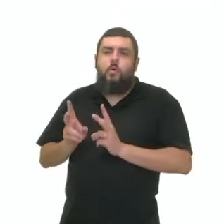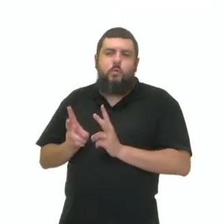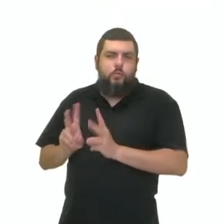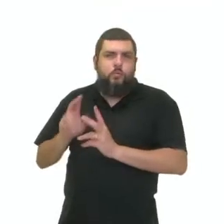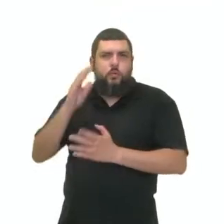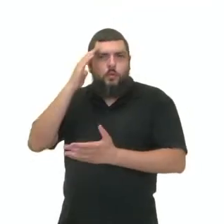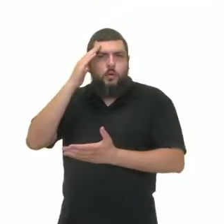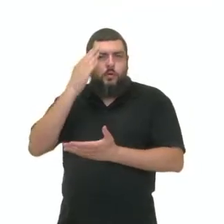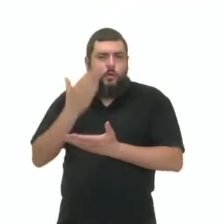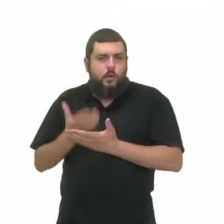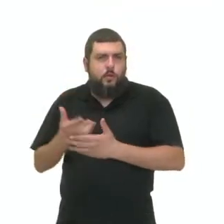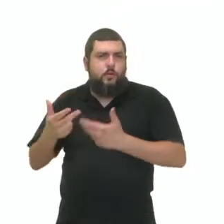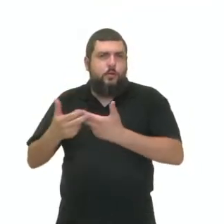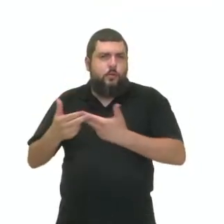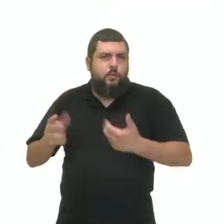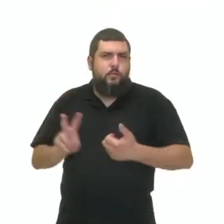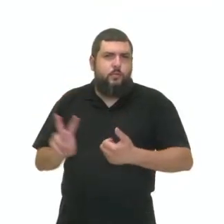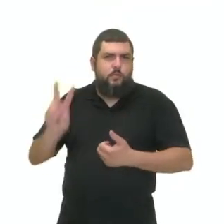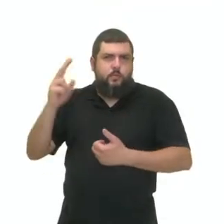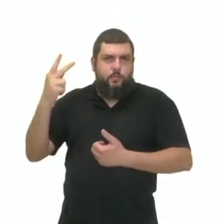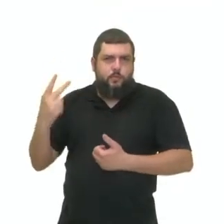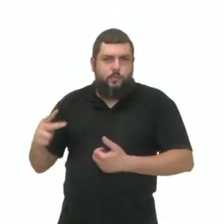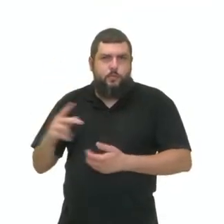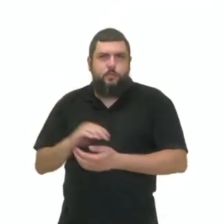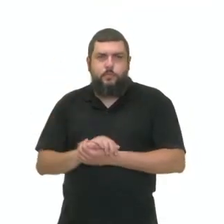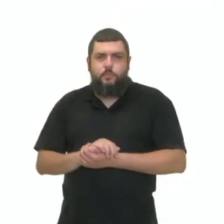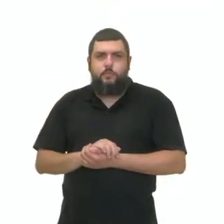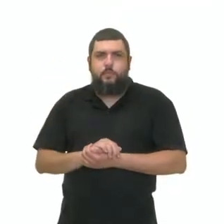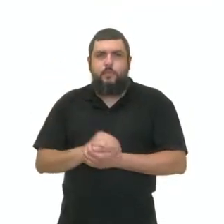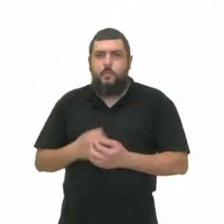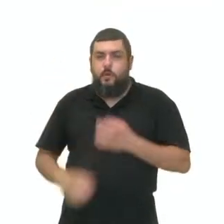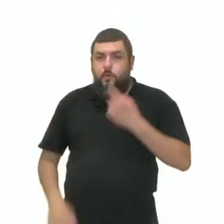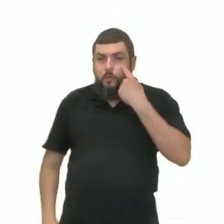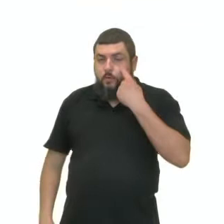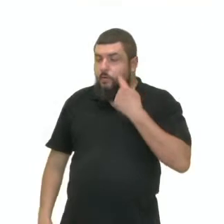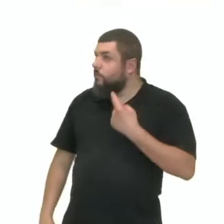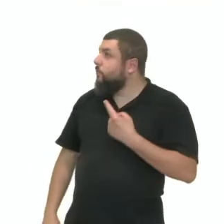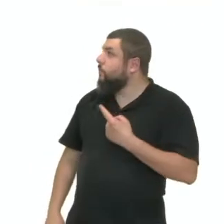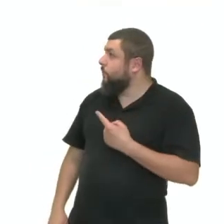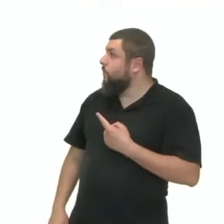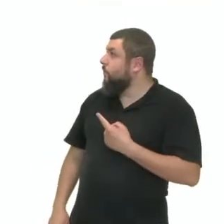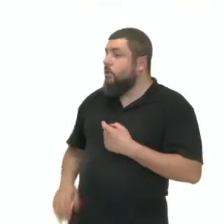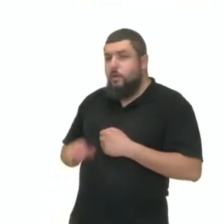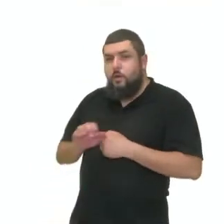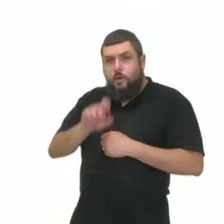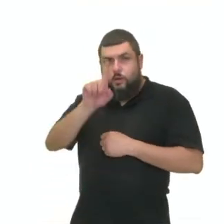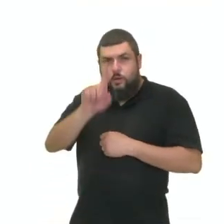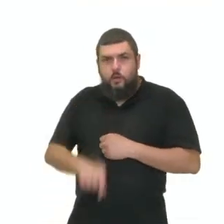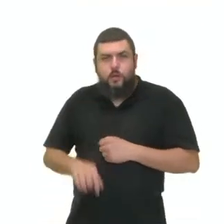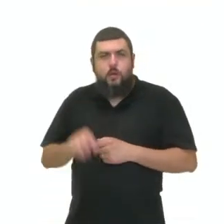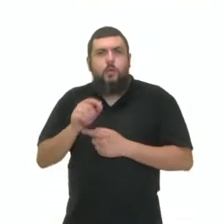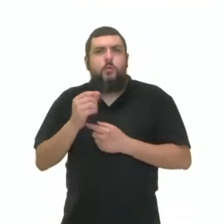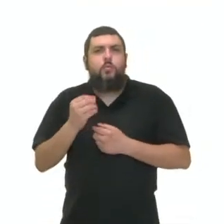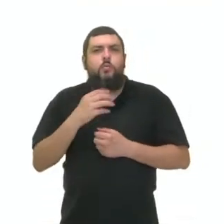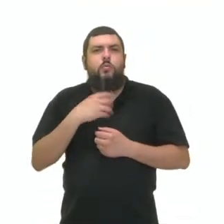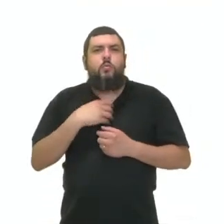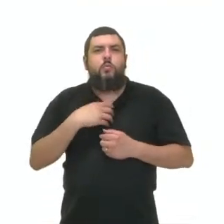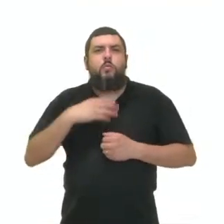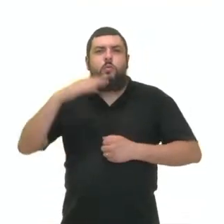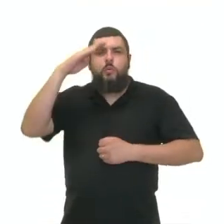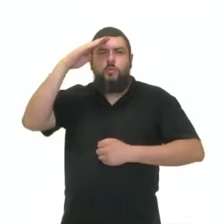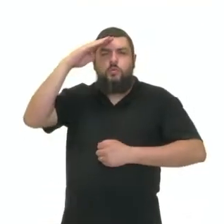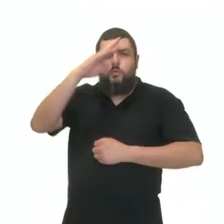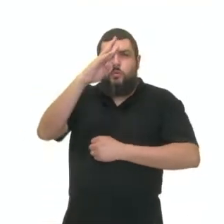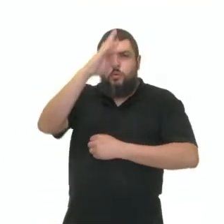originais. Aqui com vocês, vocês têm uma imagem em relevo de soldados romanos conduzindo prisioneiros de guerra acorrentados, que